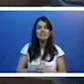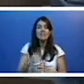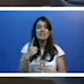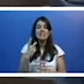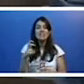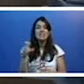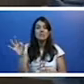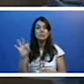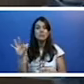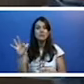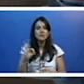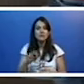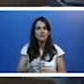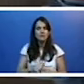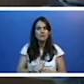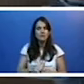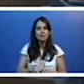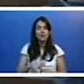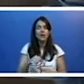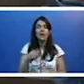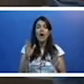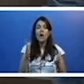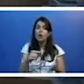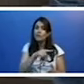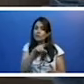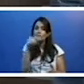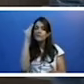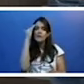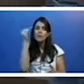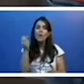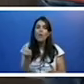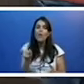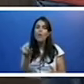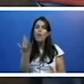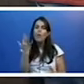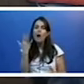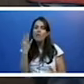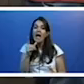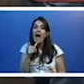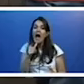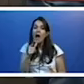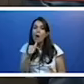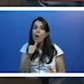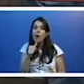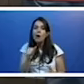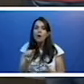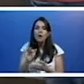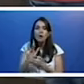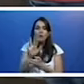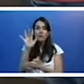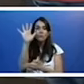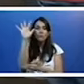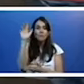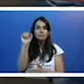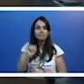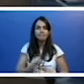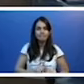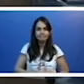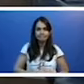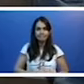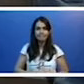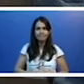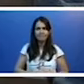litros a quantidade de água evaporada. E aí, pessoal, como é que a gente faz isso aqui?